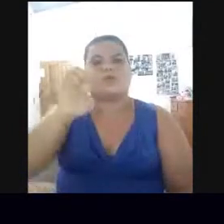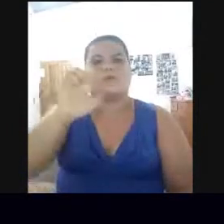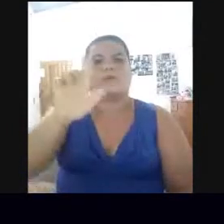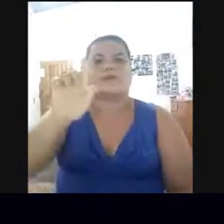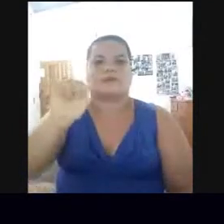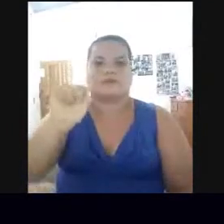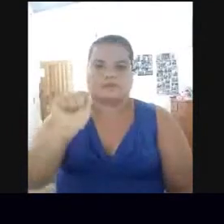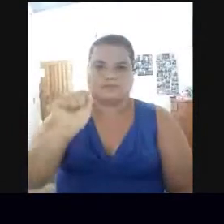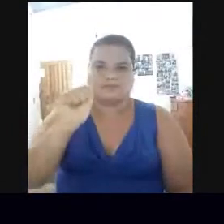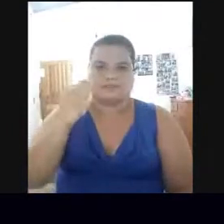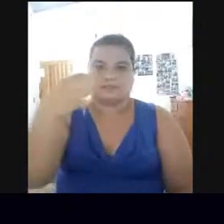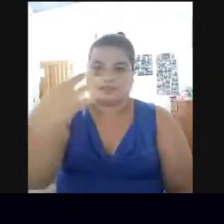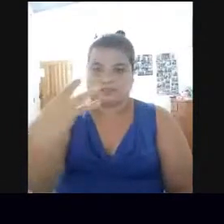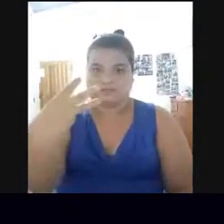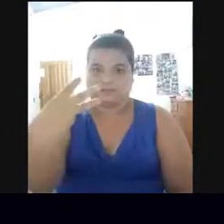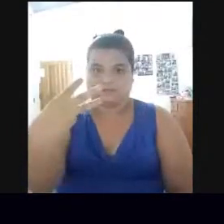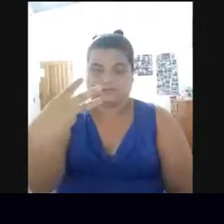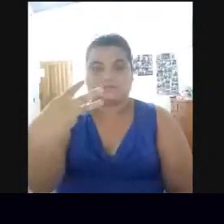suplementos que